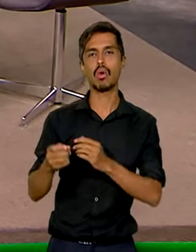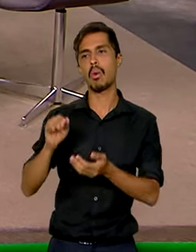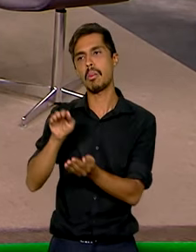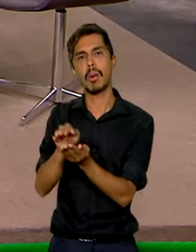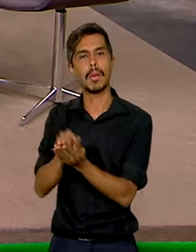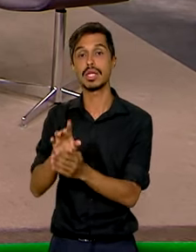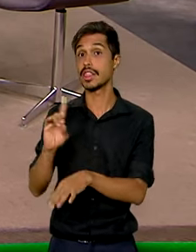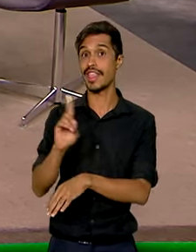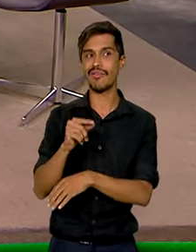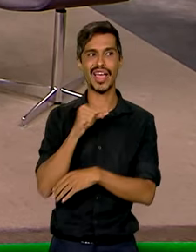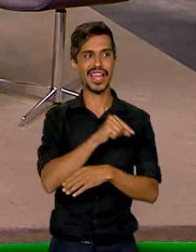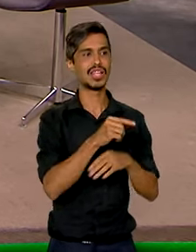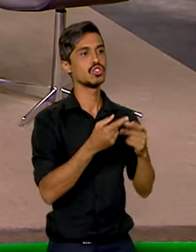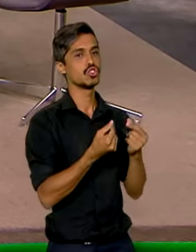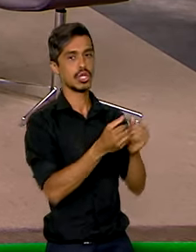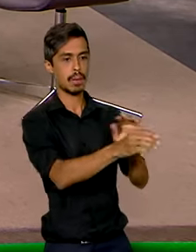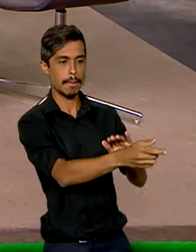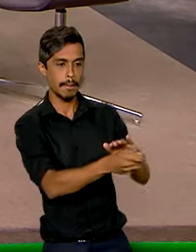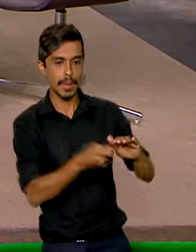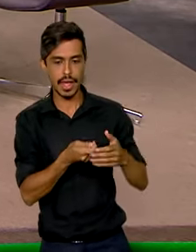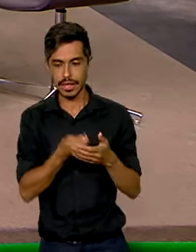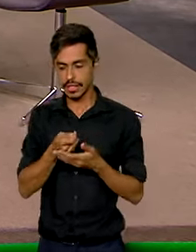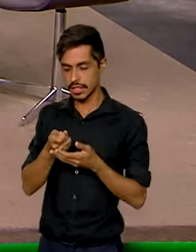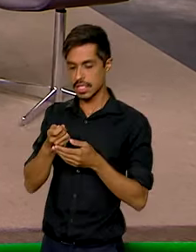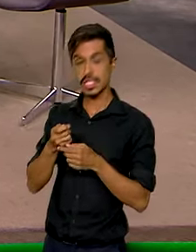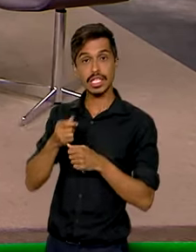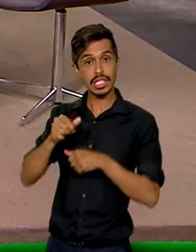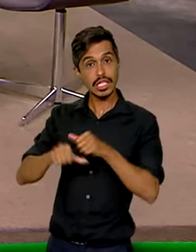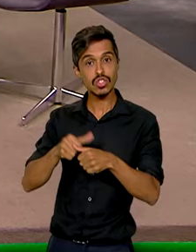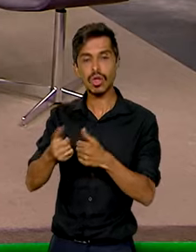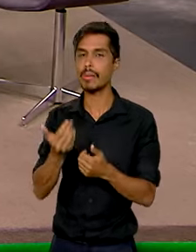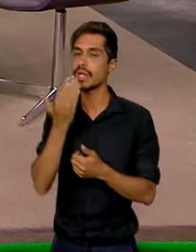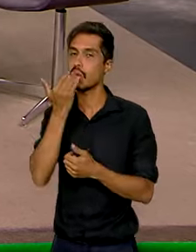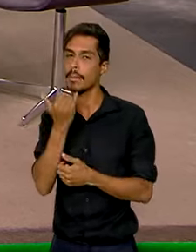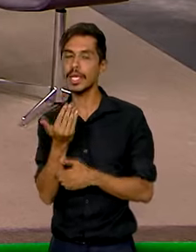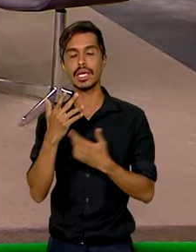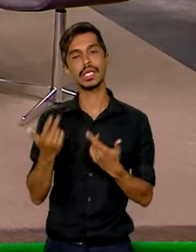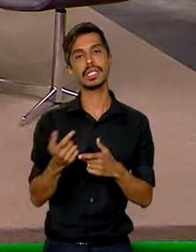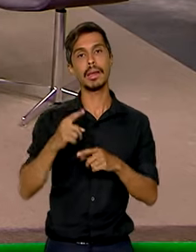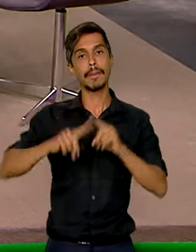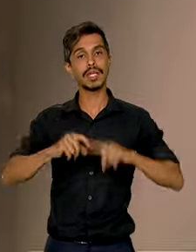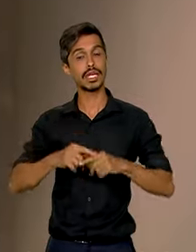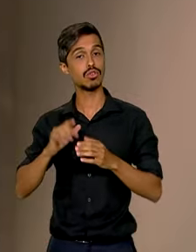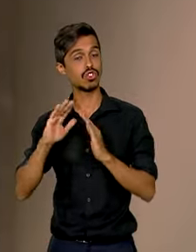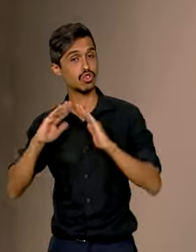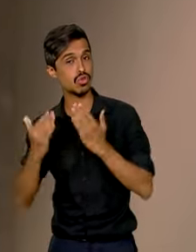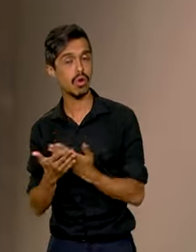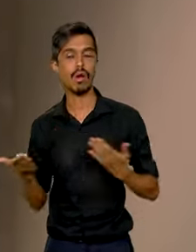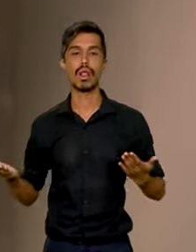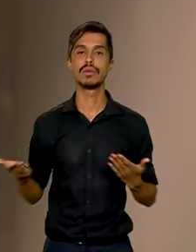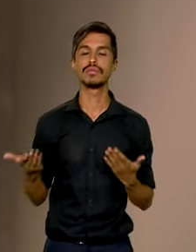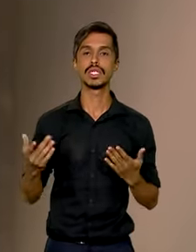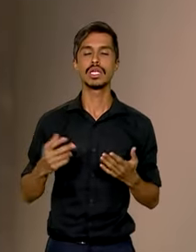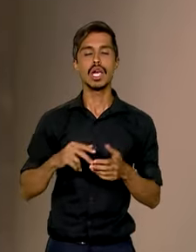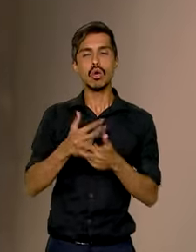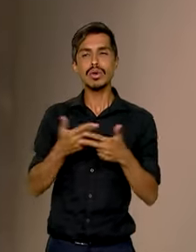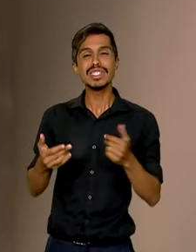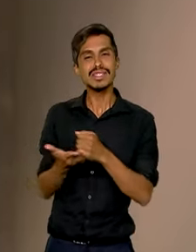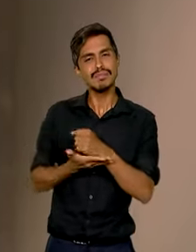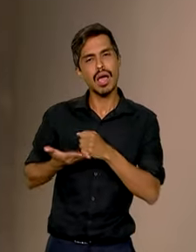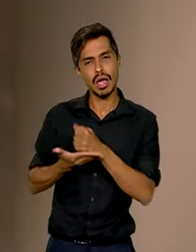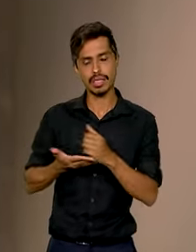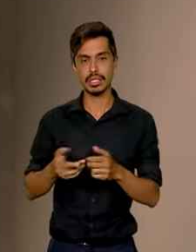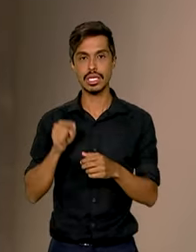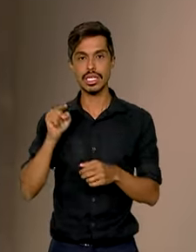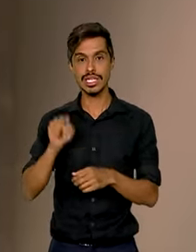poupança. Ela pega esse dinheiro e isso se transforma em alimentação, em material escolar, nas necessidades básicas. E